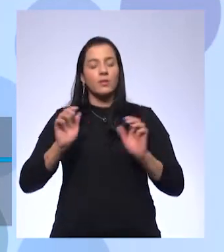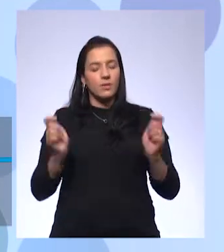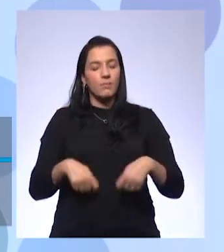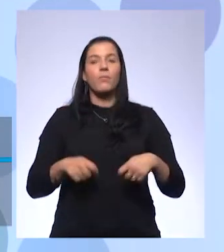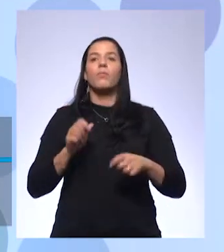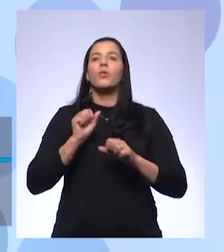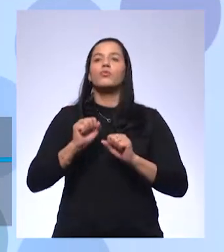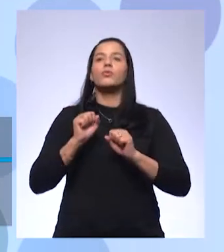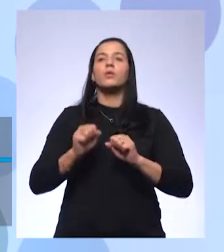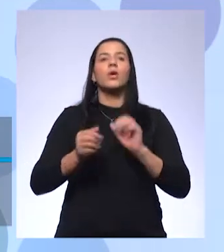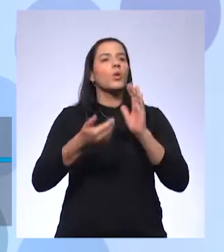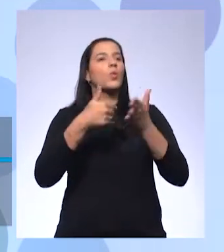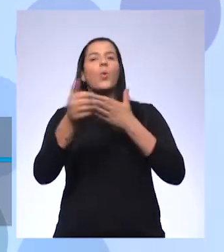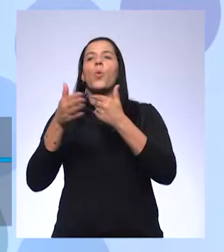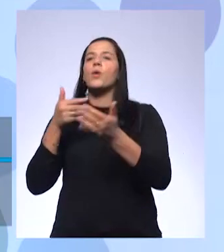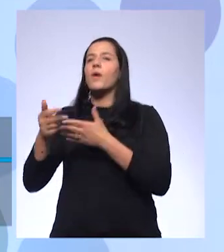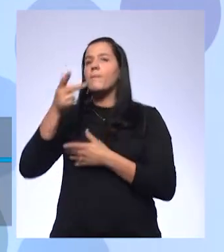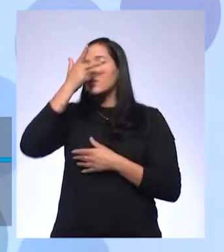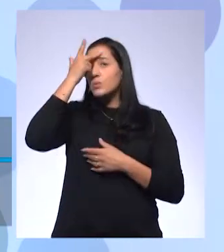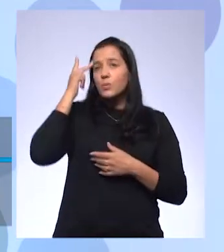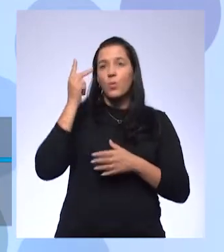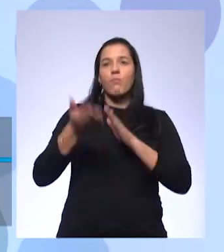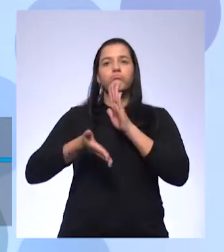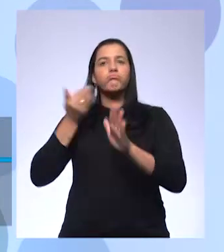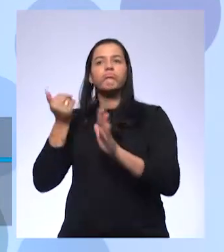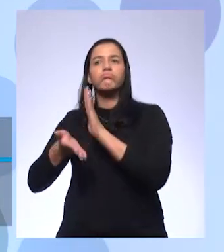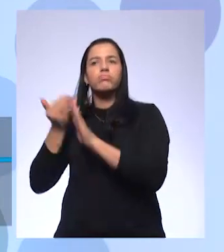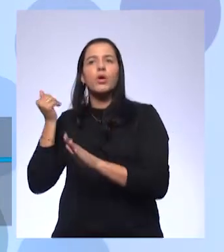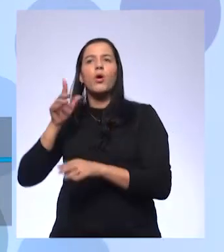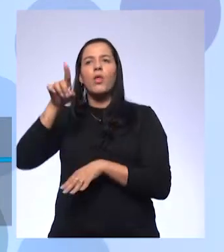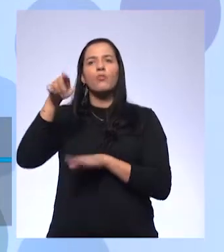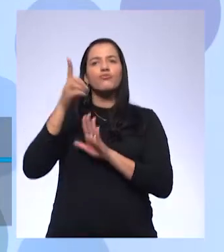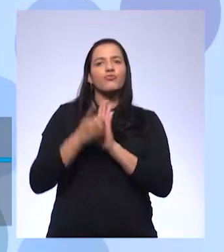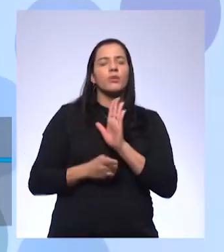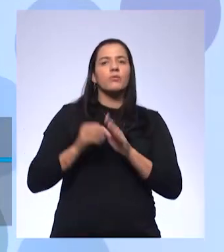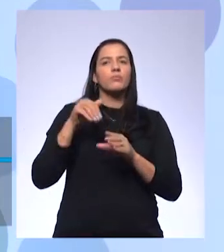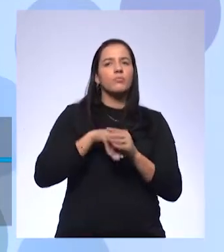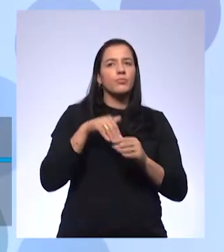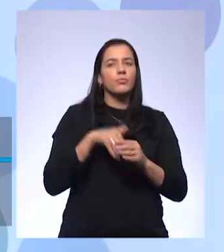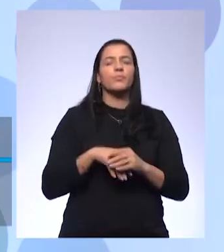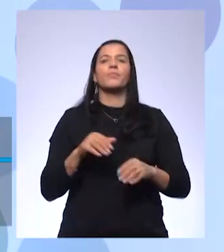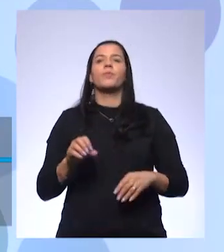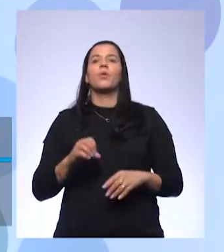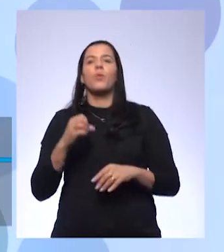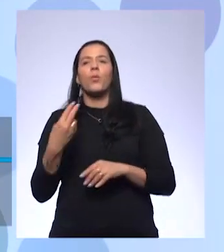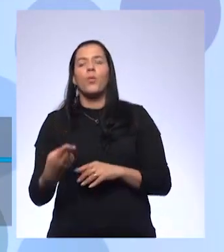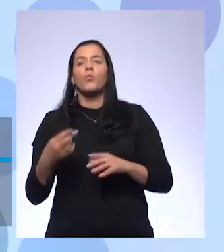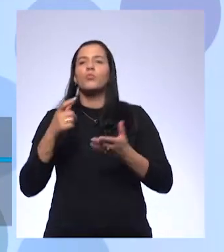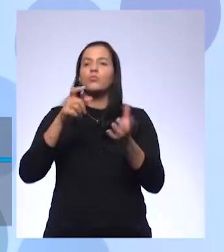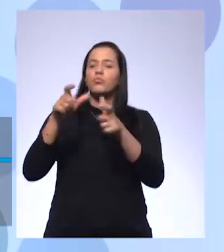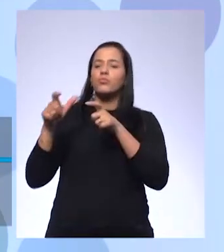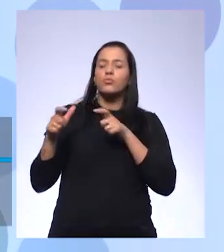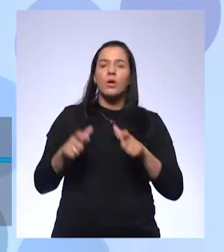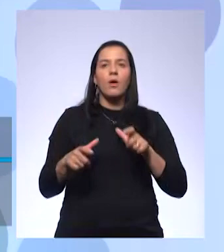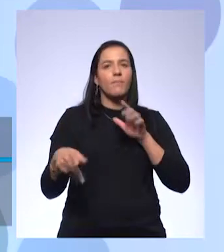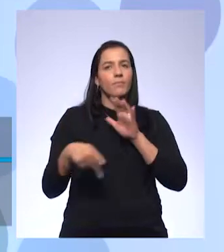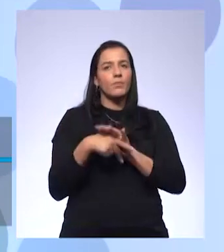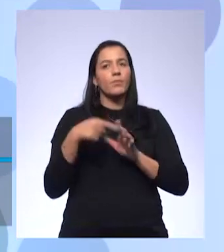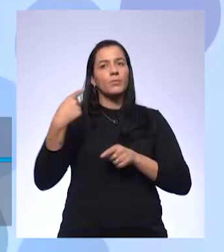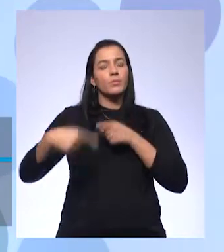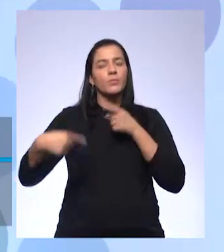direitos políticos de qualquer cidadão, que manifestações de natureza política ou associações de natureza política